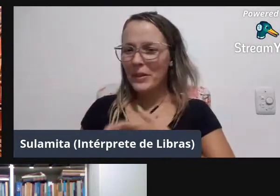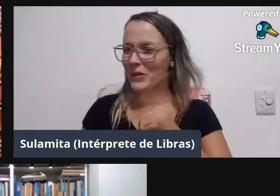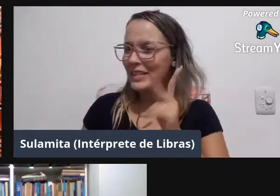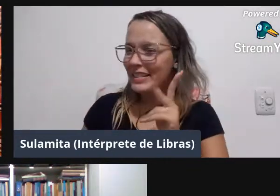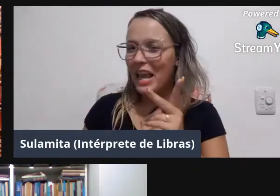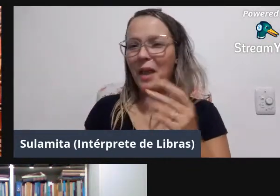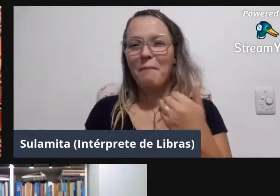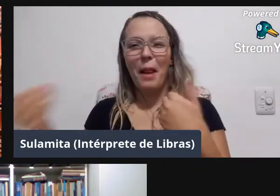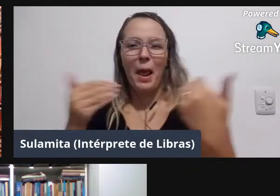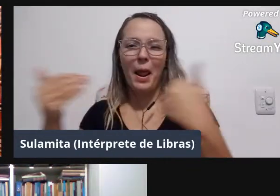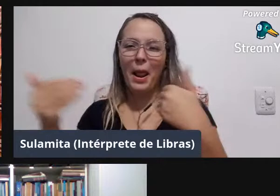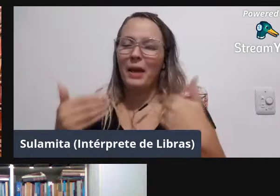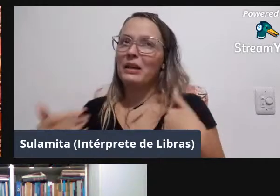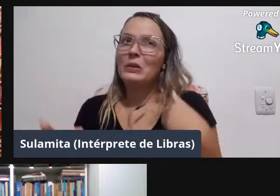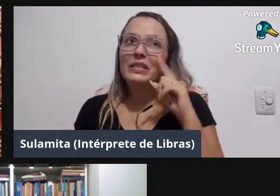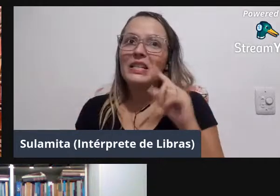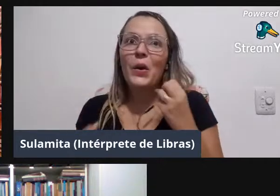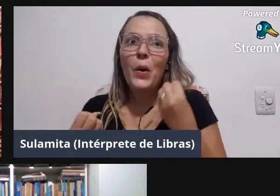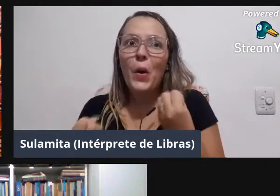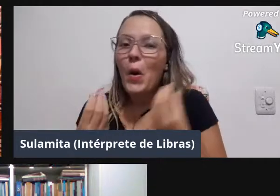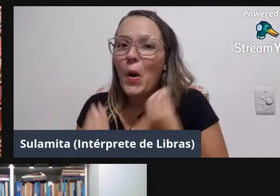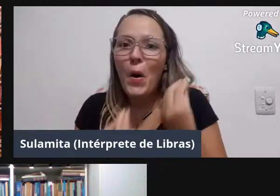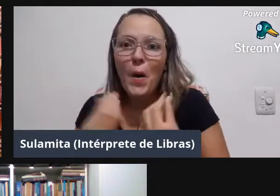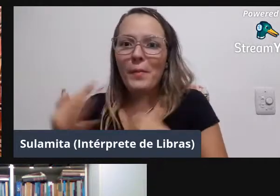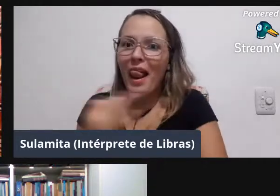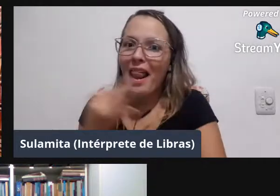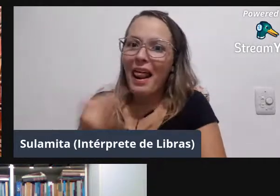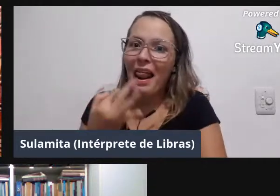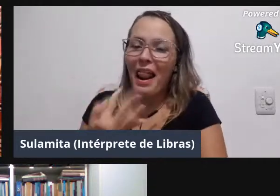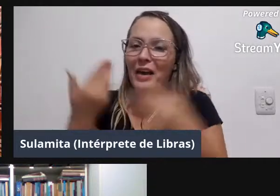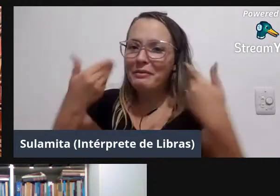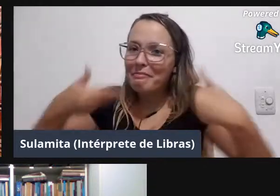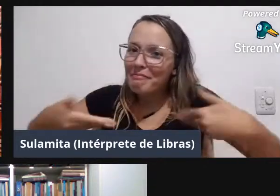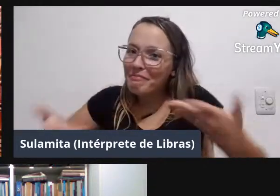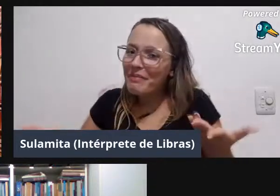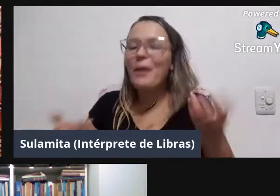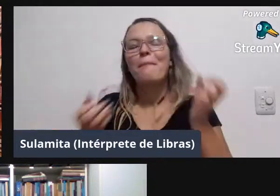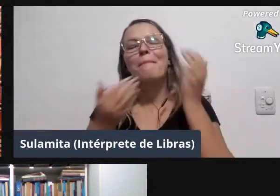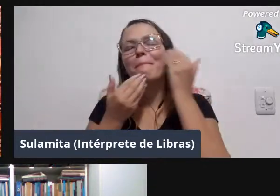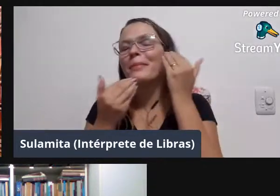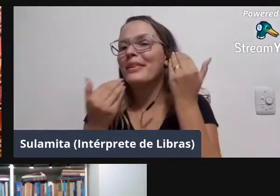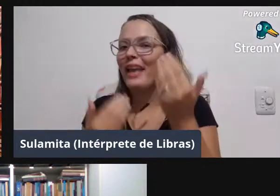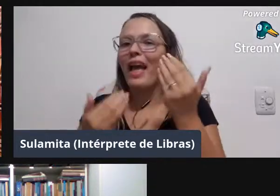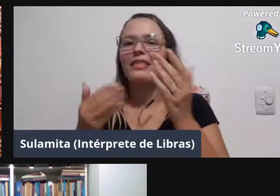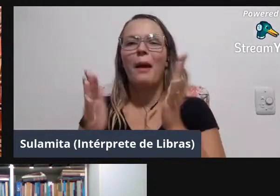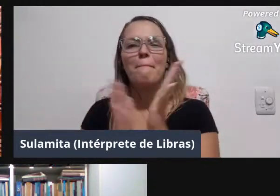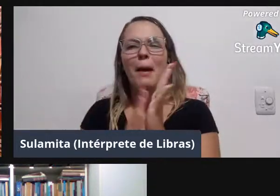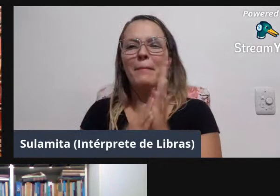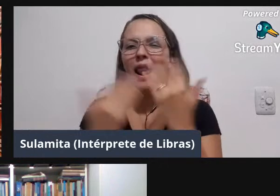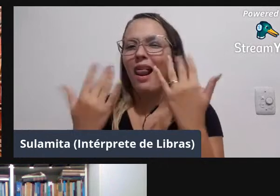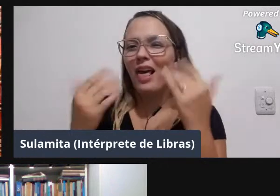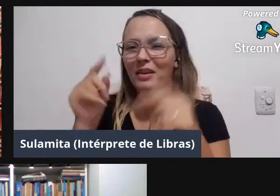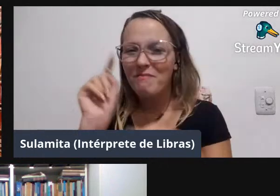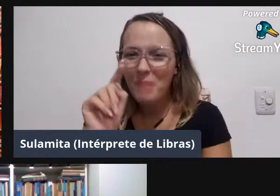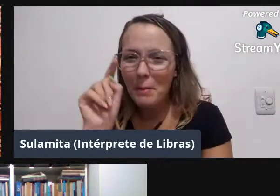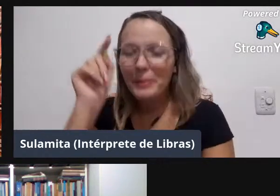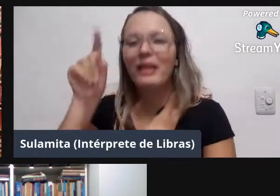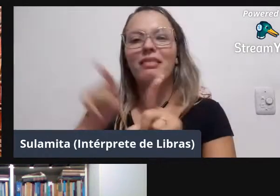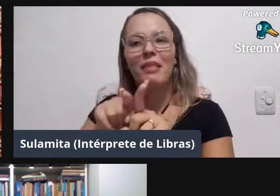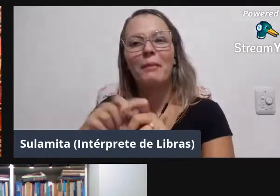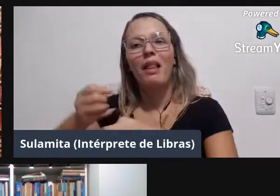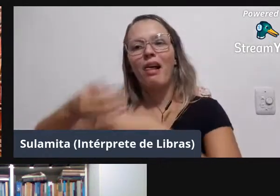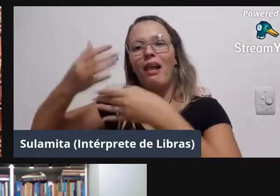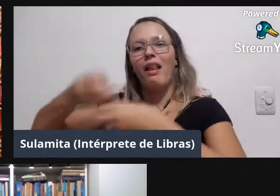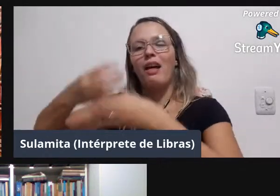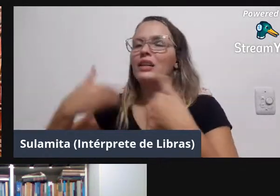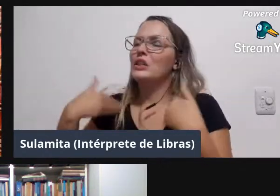que ainda aguentam, né, mas vieram, bateram palminhas, fizeram comentários. Obrigada, muito obrigada, Zé Cláudio, de novo, foi uma